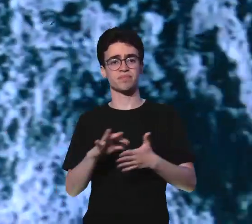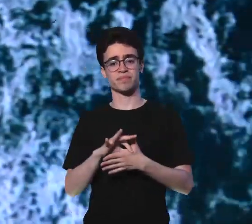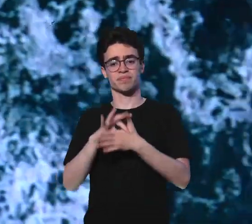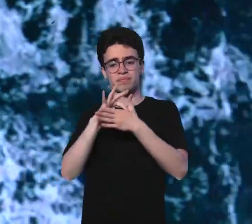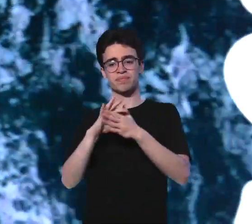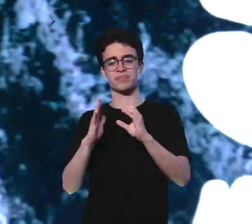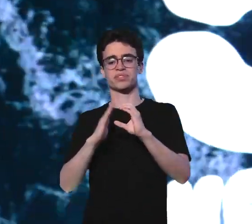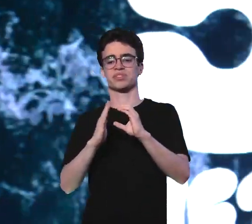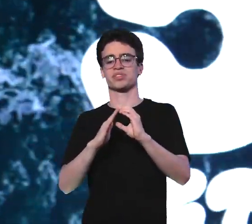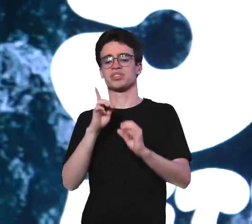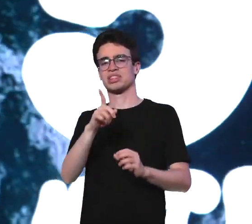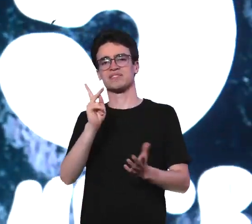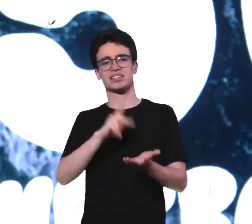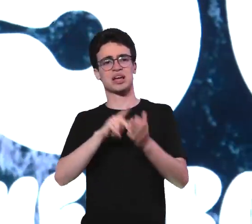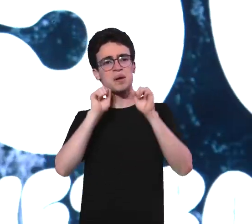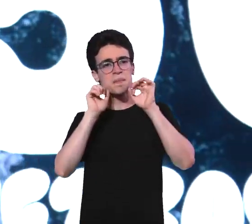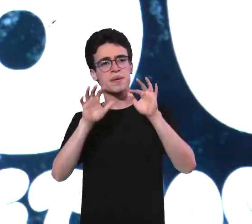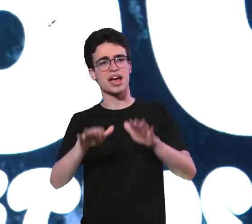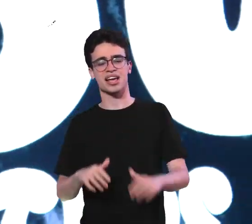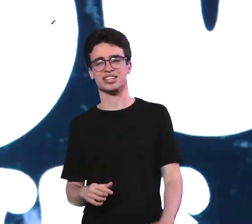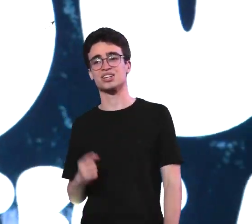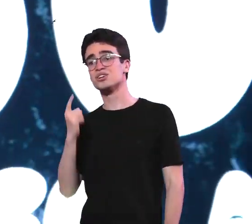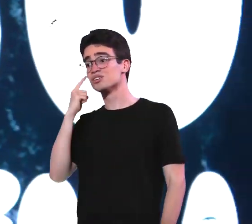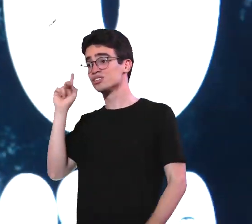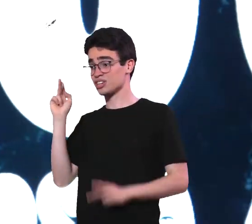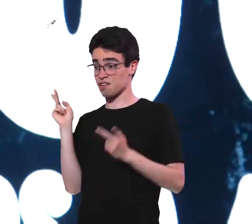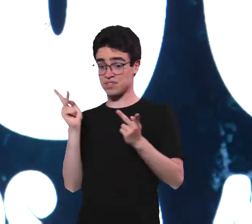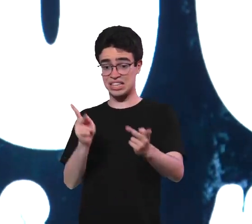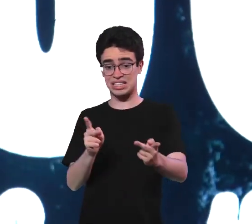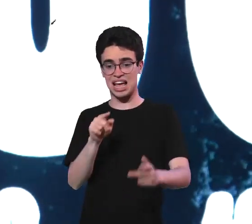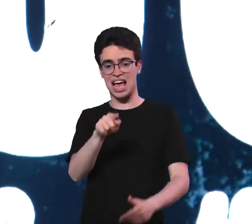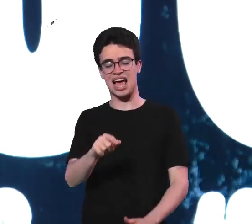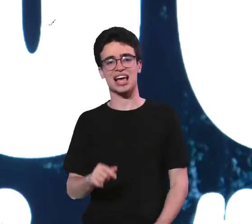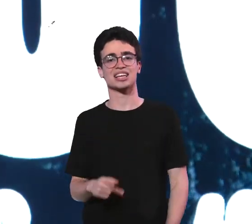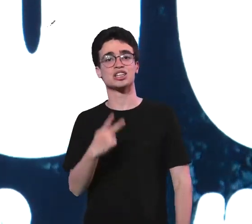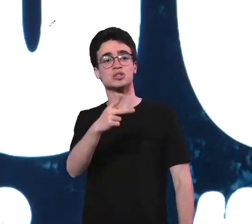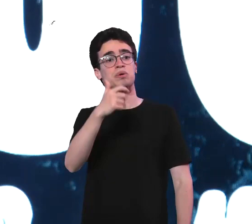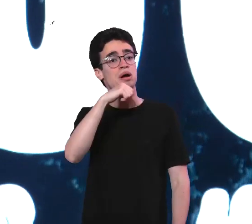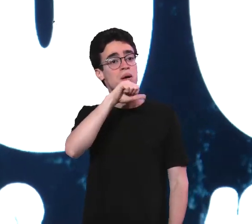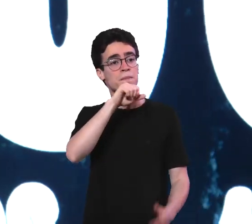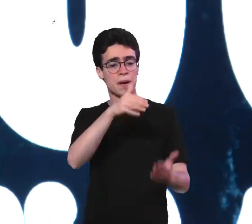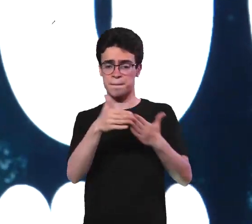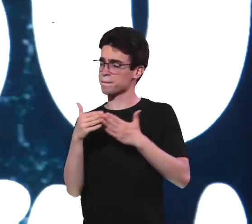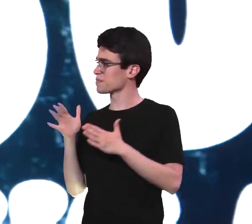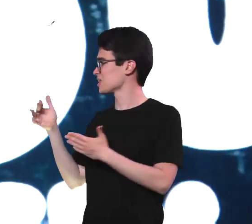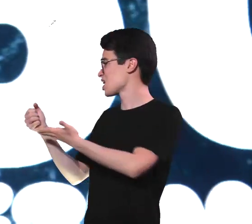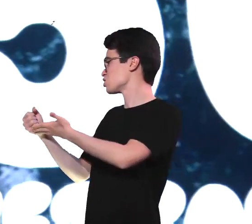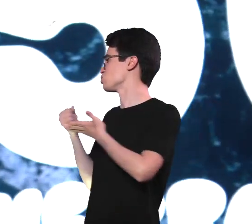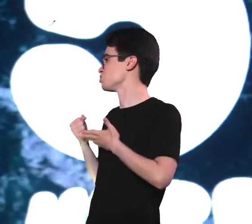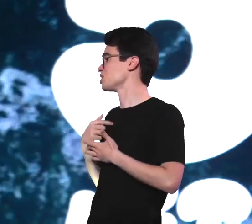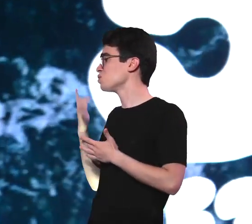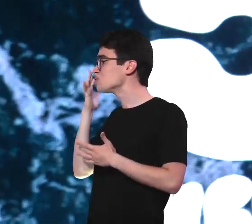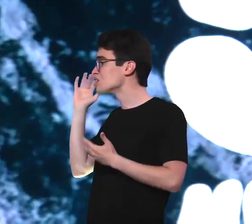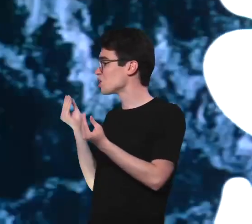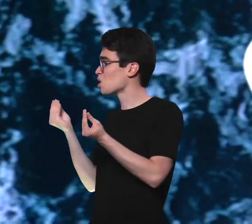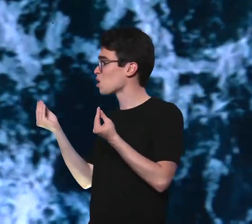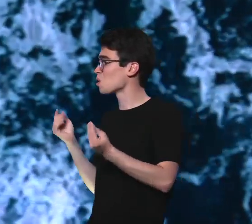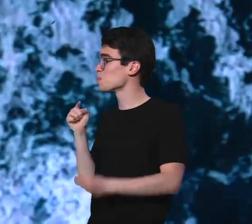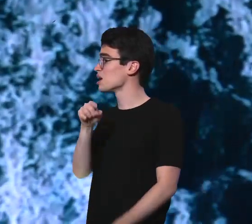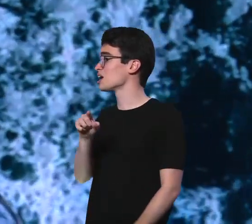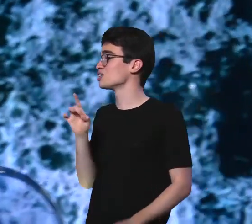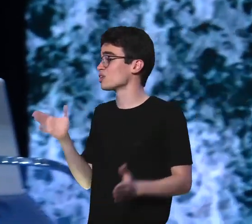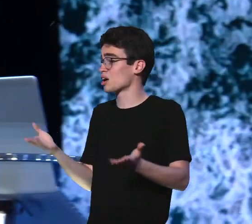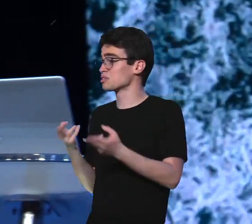é uma benção. Uma vez eu fui visitar ela na casa dela, a mãe dela veio me pedir ajuda, pastor, não sei mais o que fazer, essa menina só